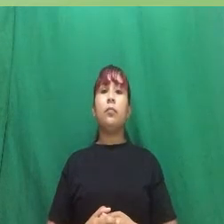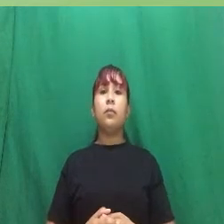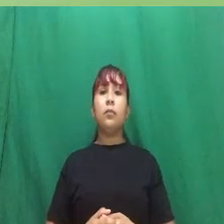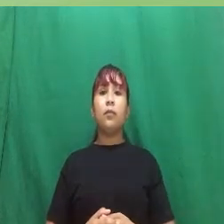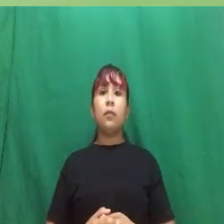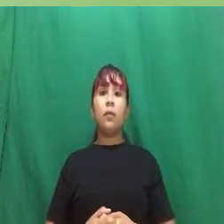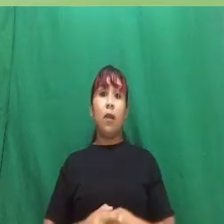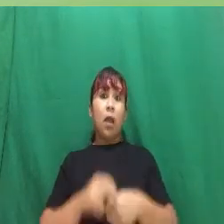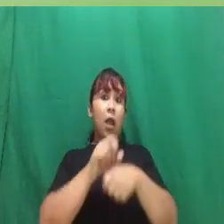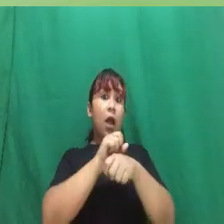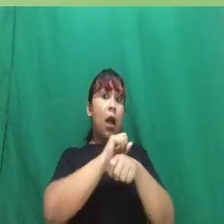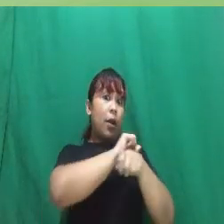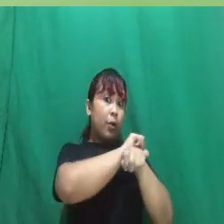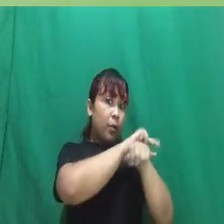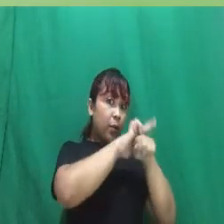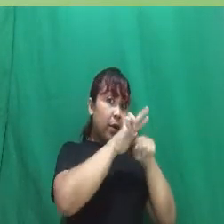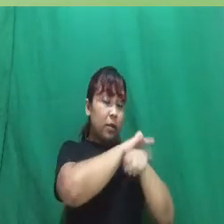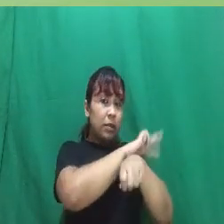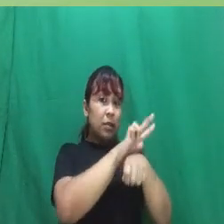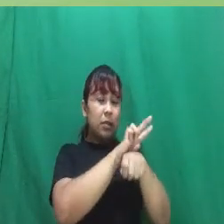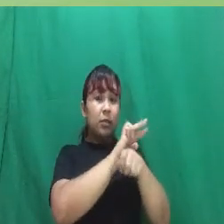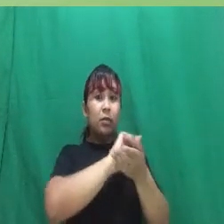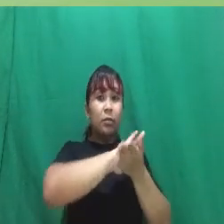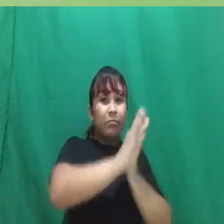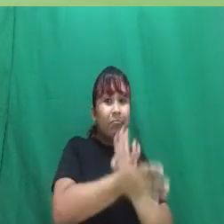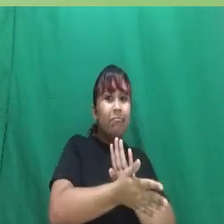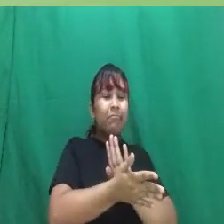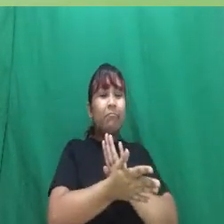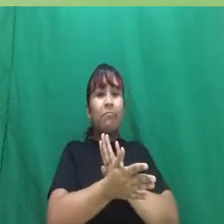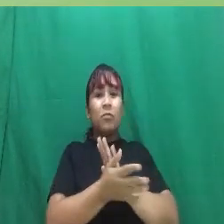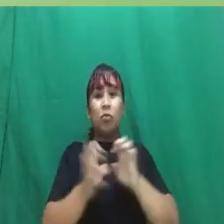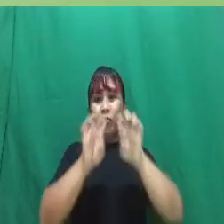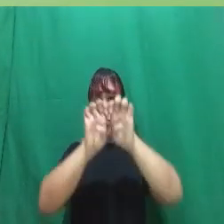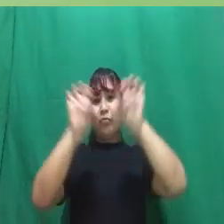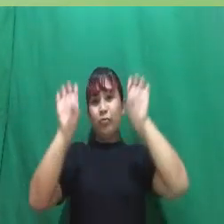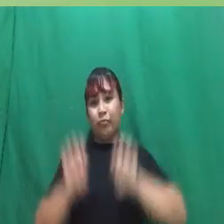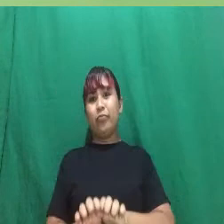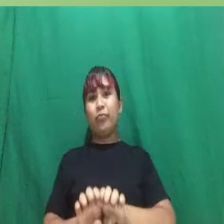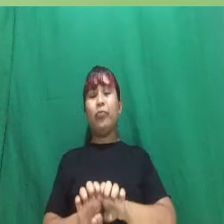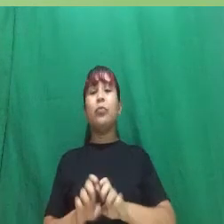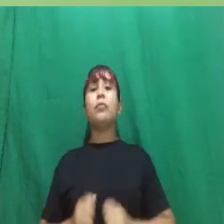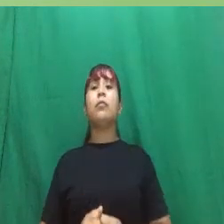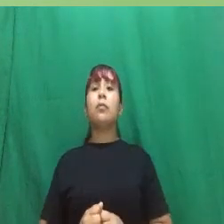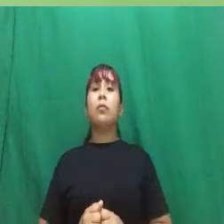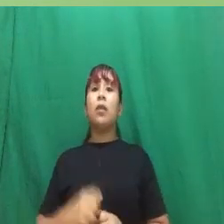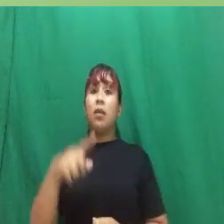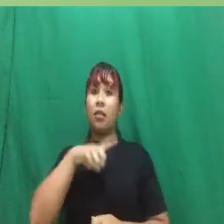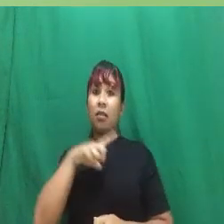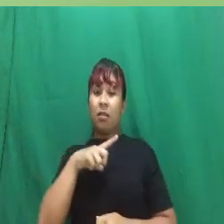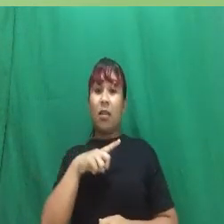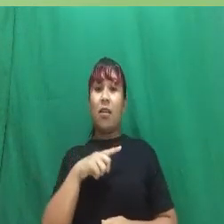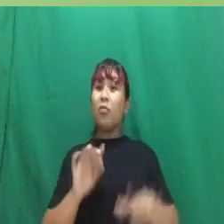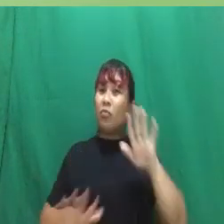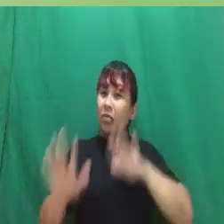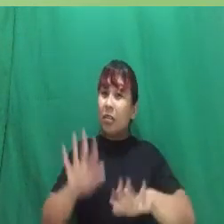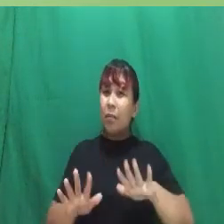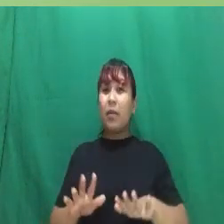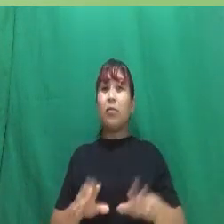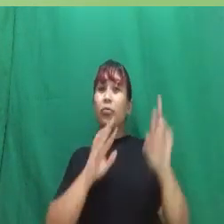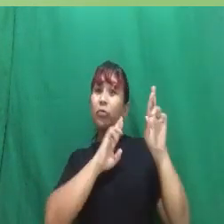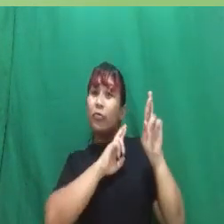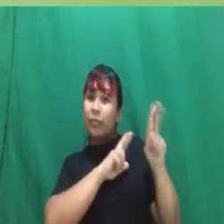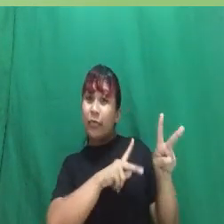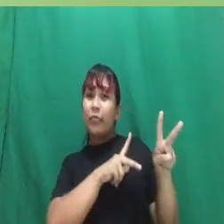questão de educação para as relações étnico-raciais, Lélia Gonzalez, Sueli Carneiro, Conceição